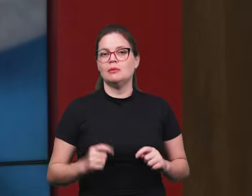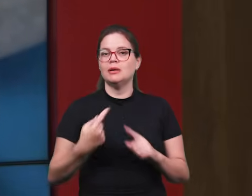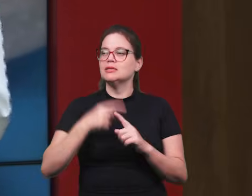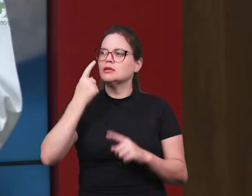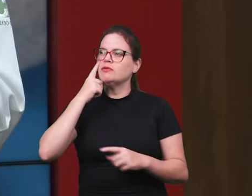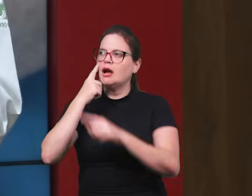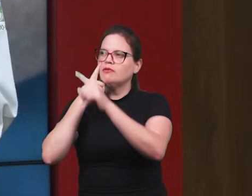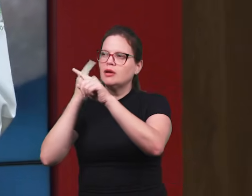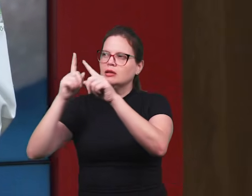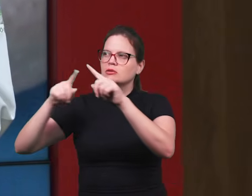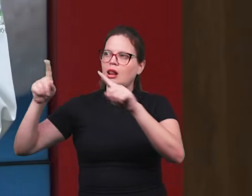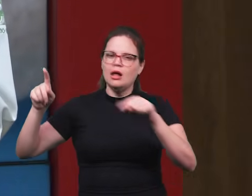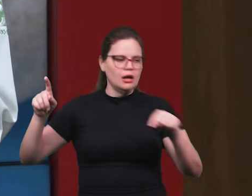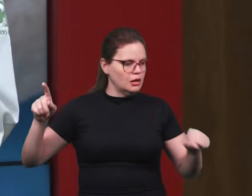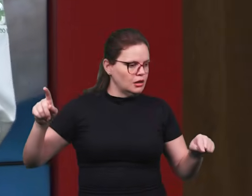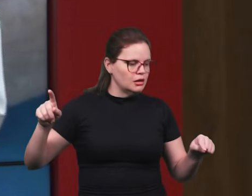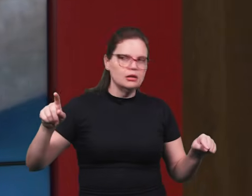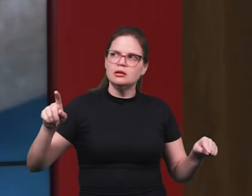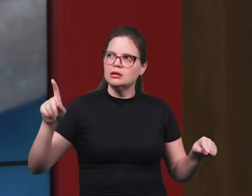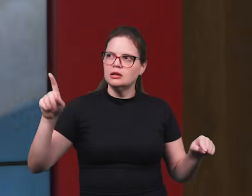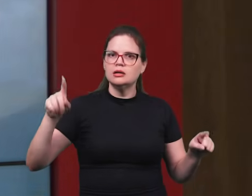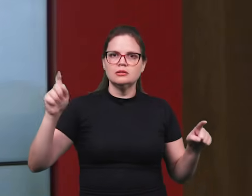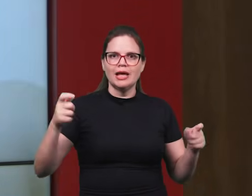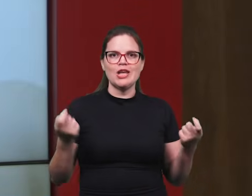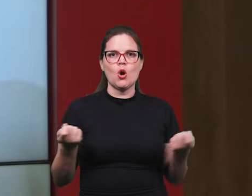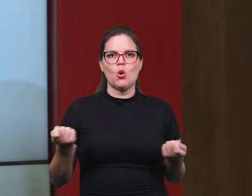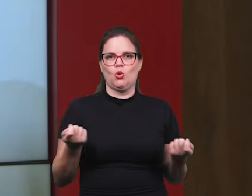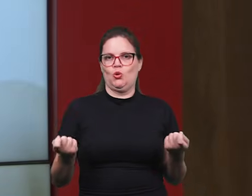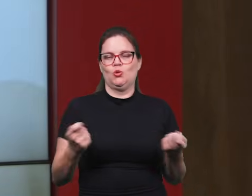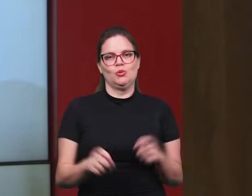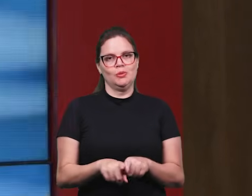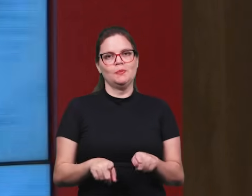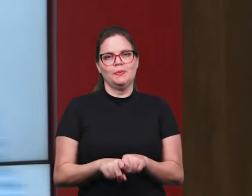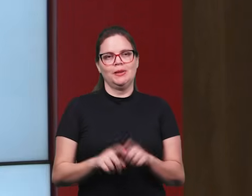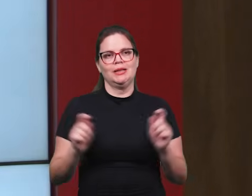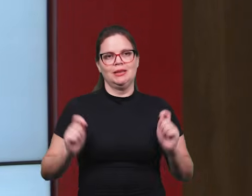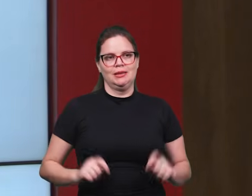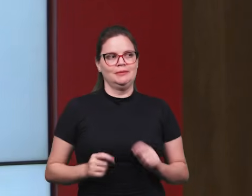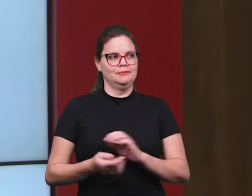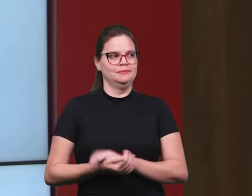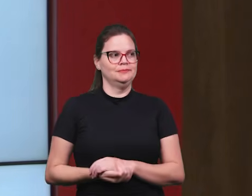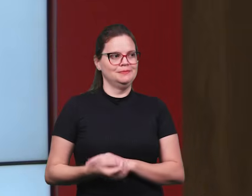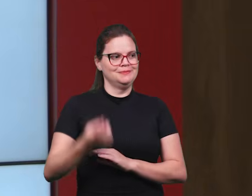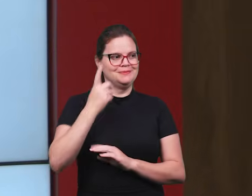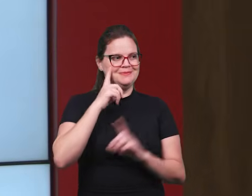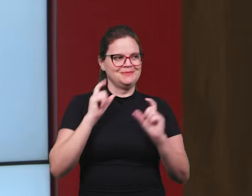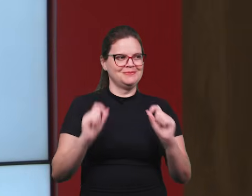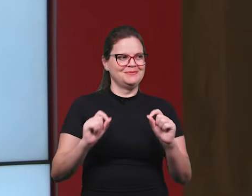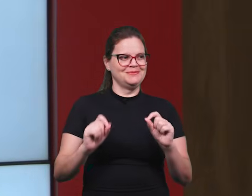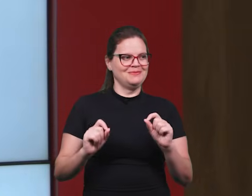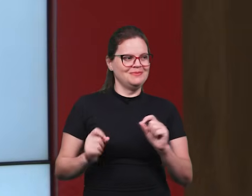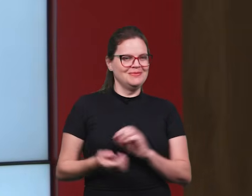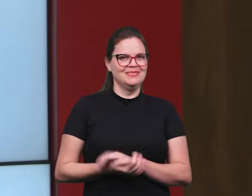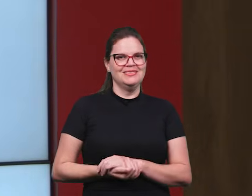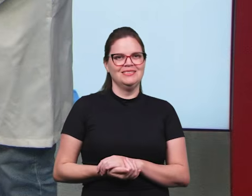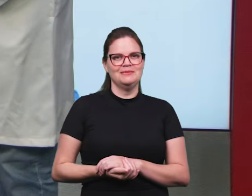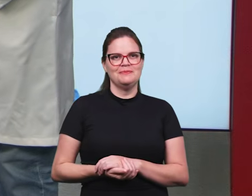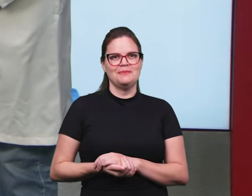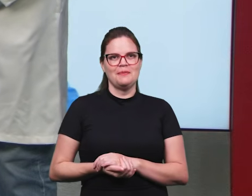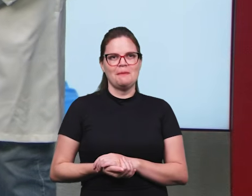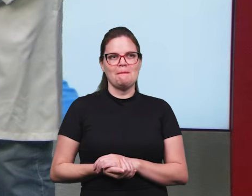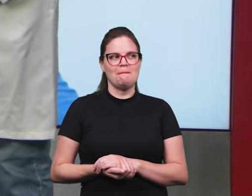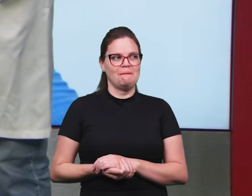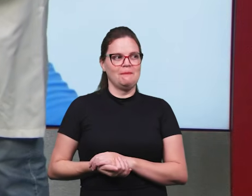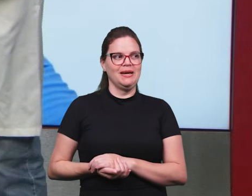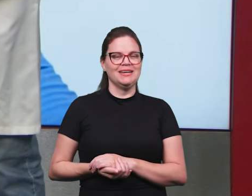rápido e você vai economizar, você não vai ter uma quantidade tão grande de anestésia. Então é questão de economicidade.